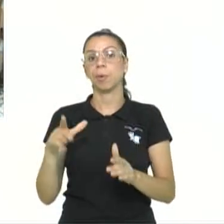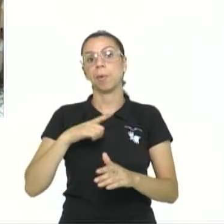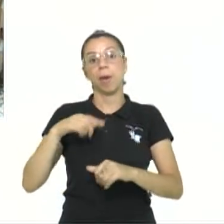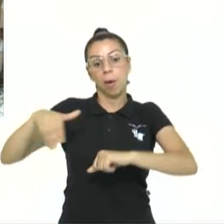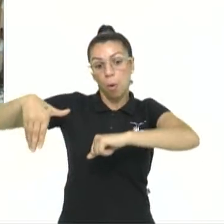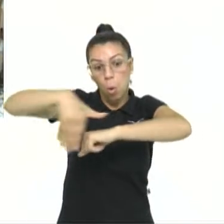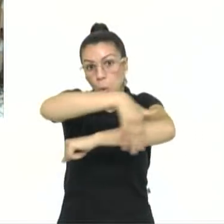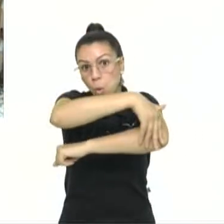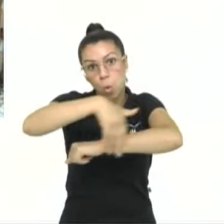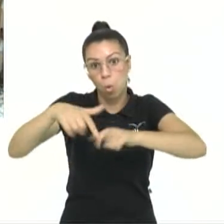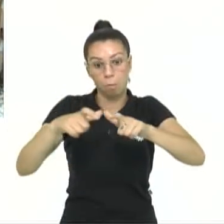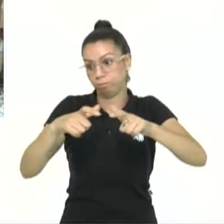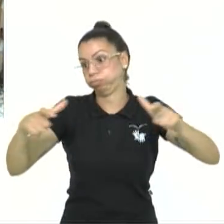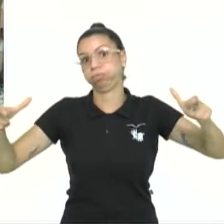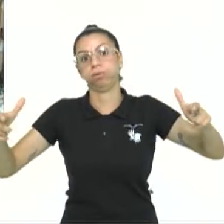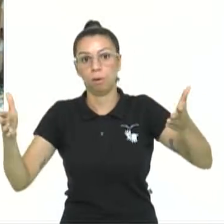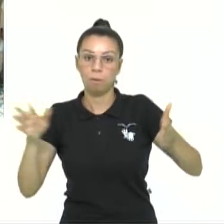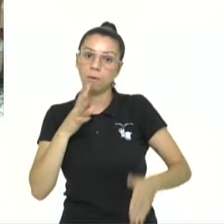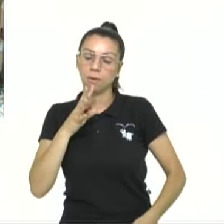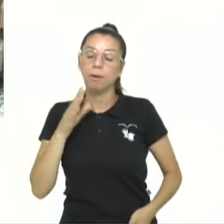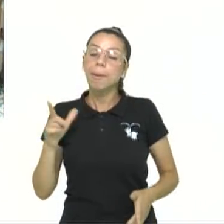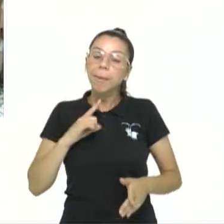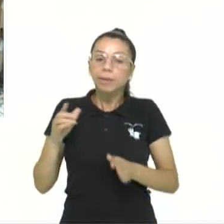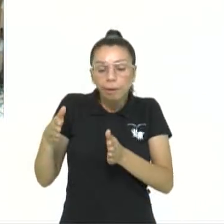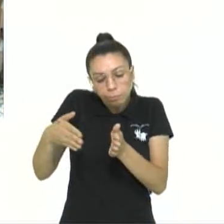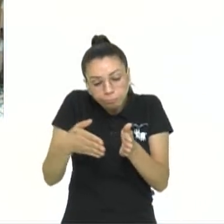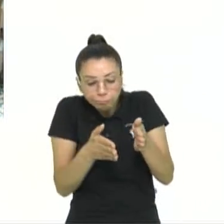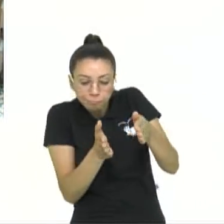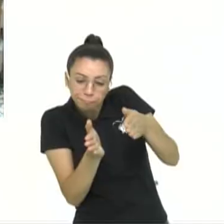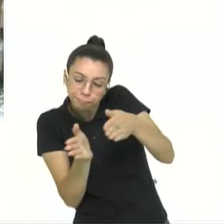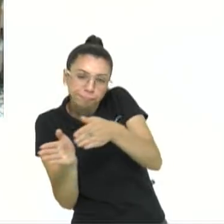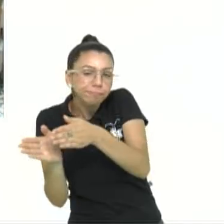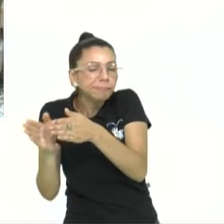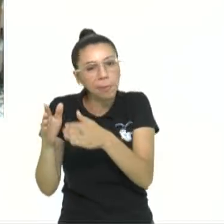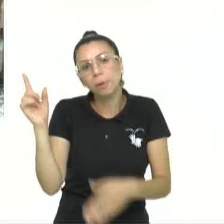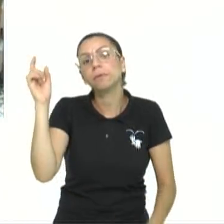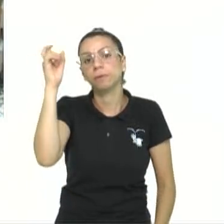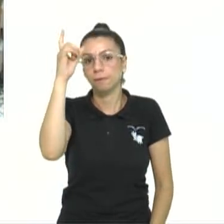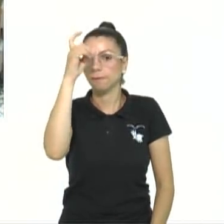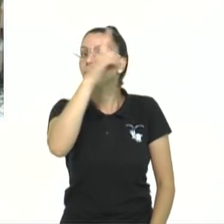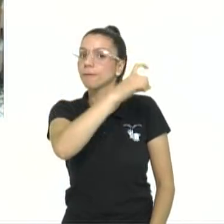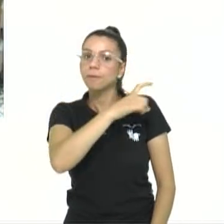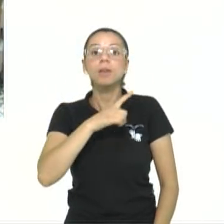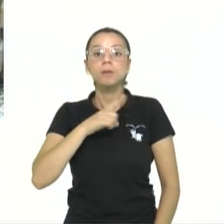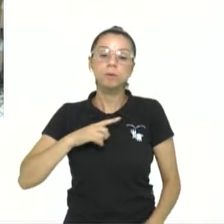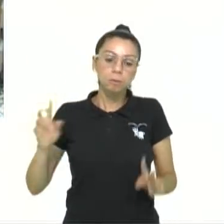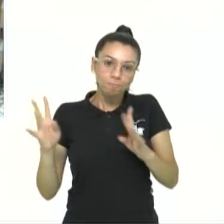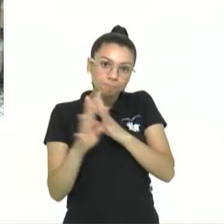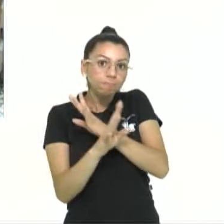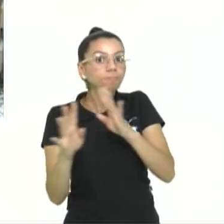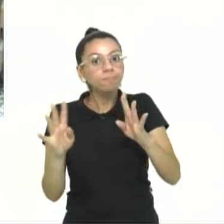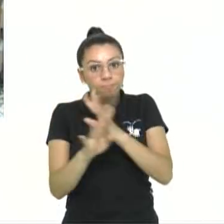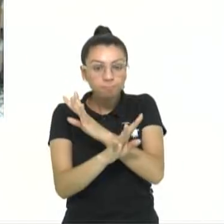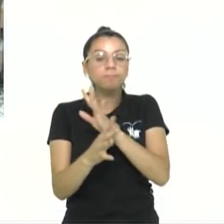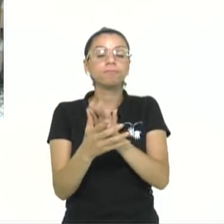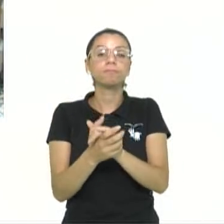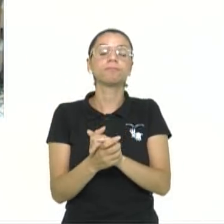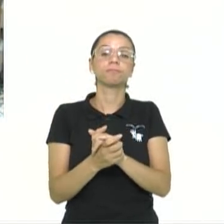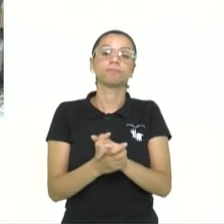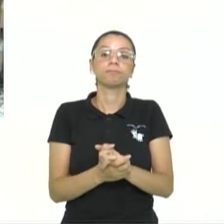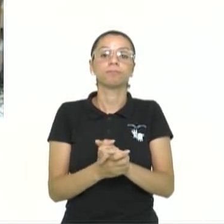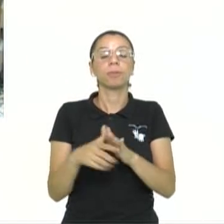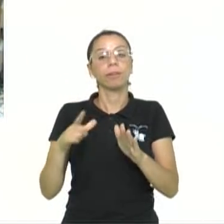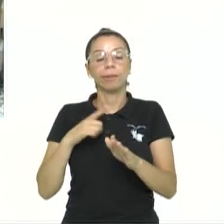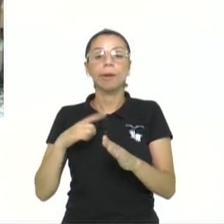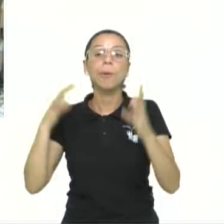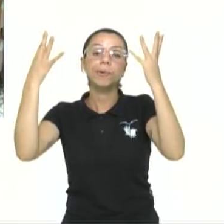estradas largas como conhecemos hoje, mas eram caminhos difíceis, inclusive, de circular, que eles faziam e passavam